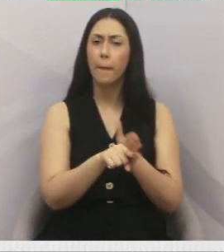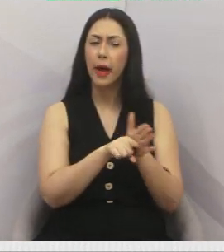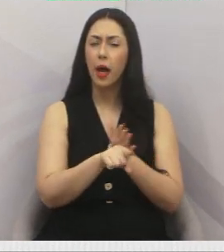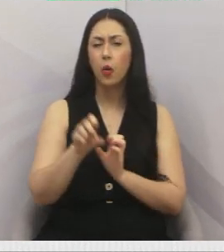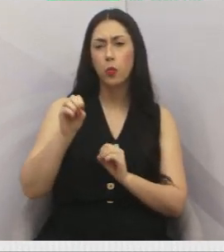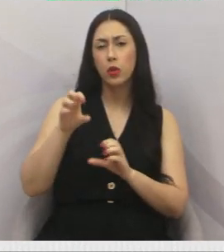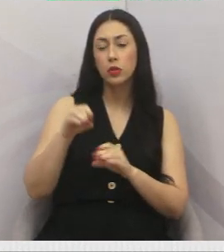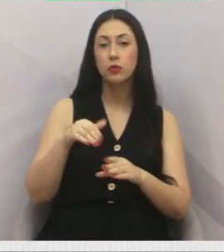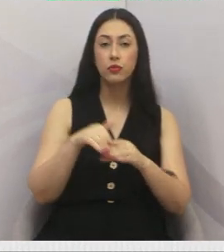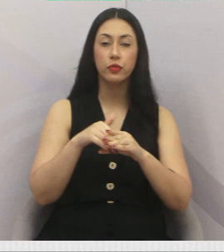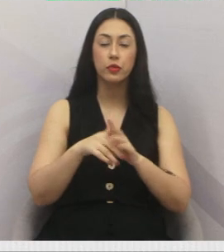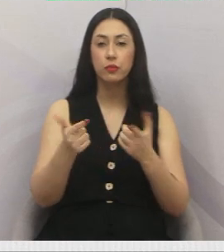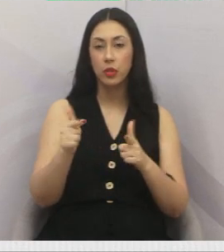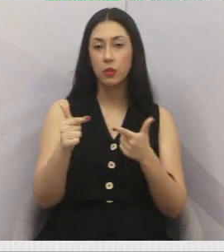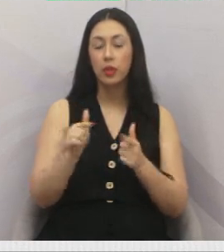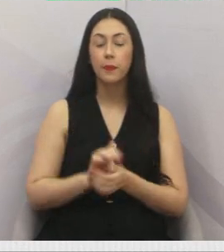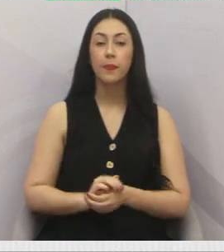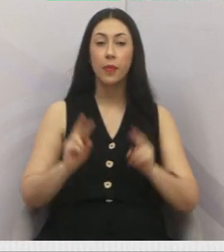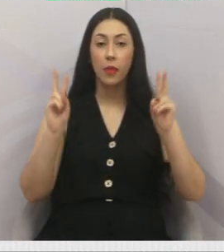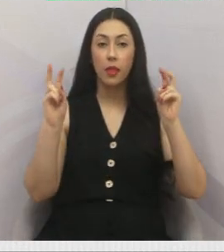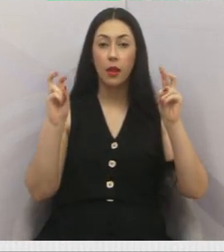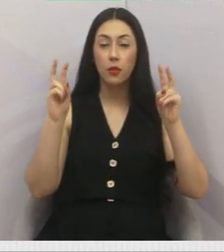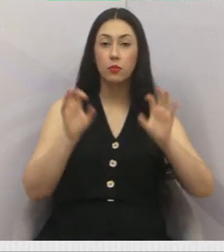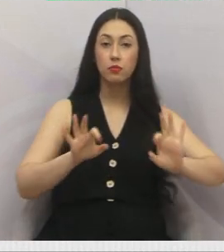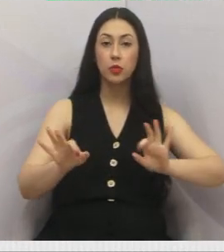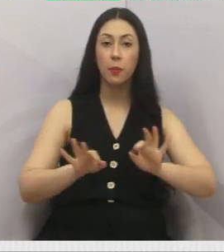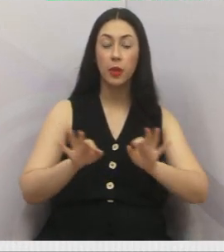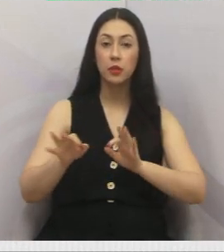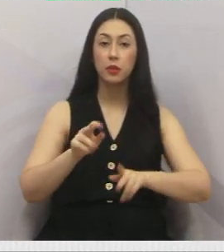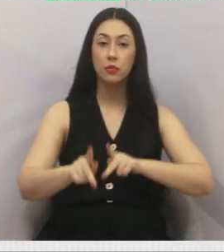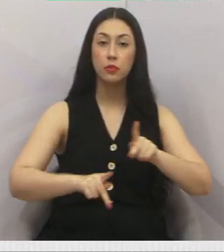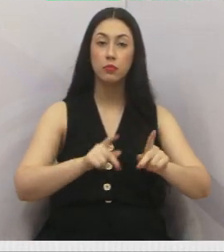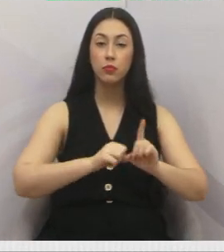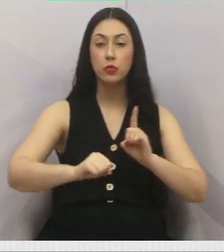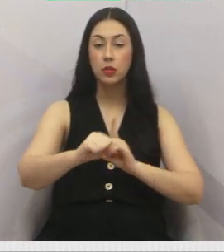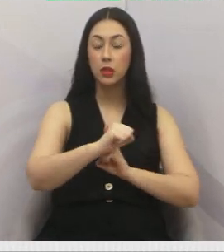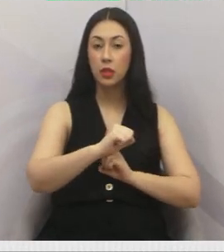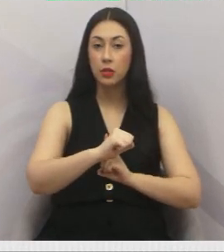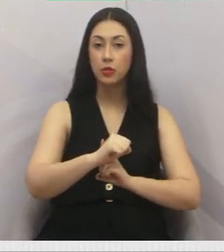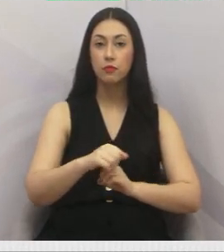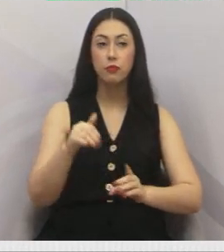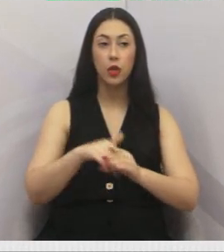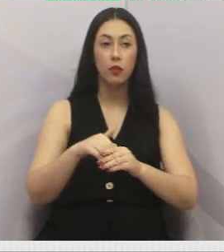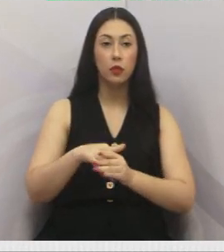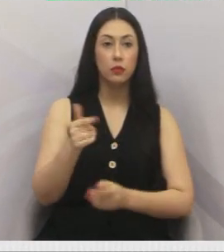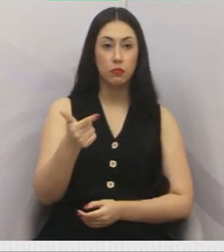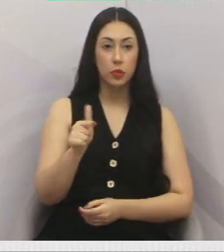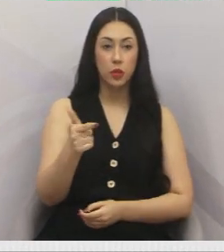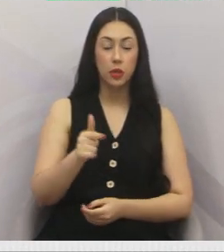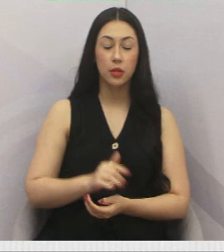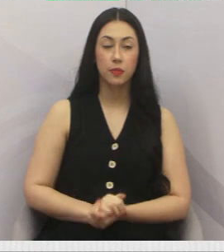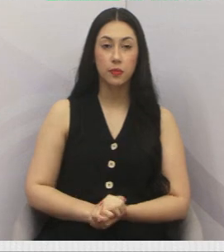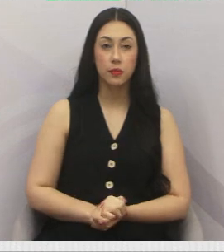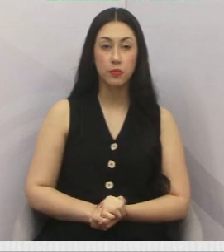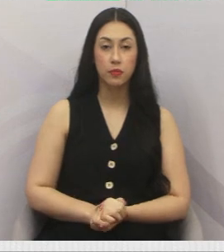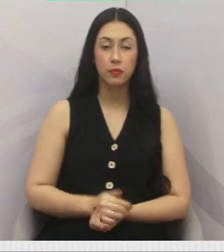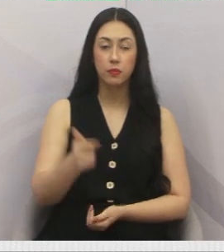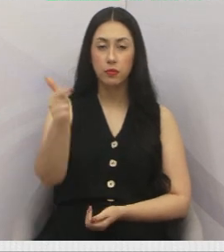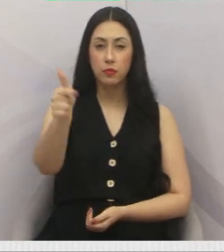em branco. Segmento organização da sociedade civil, voto em branco. Próximo voto.